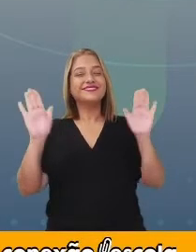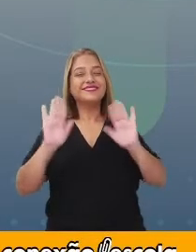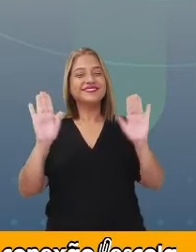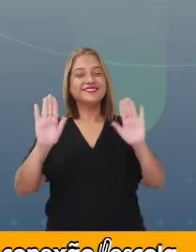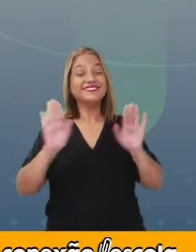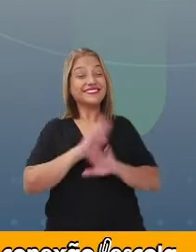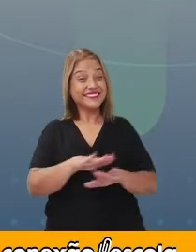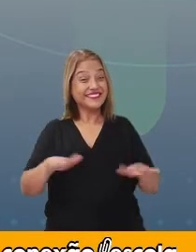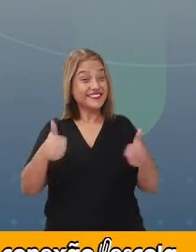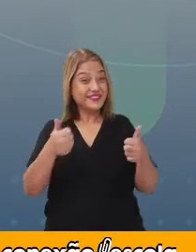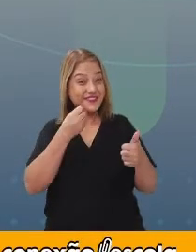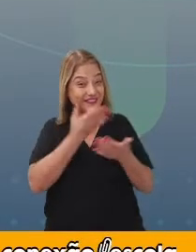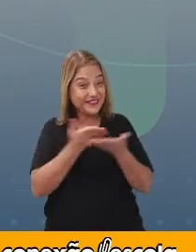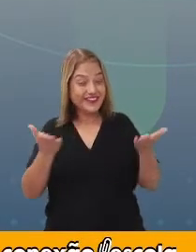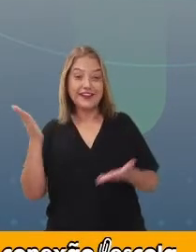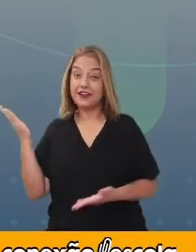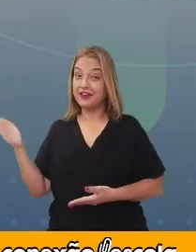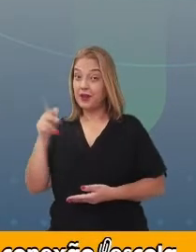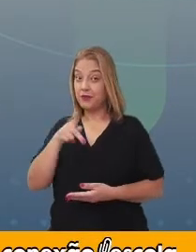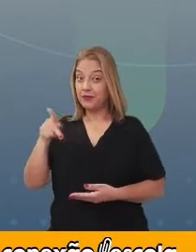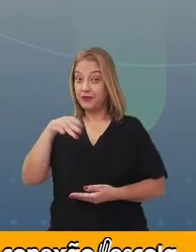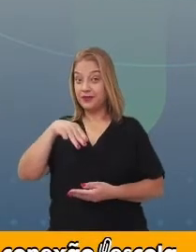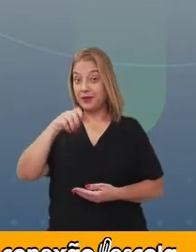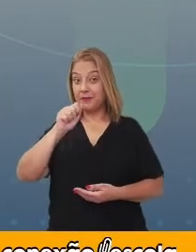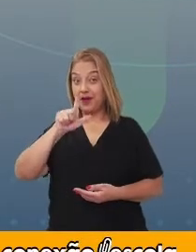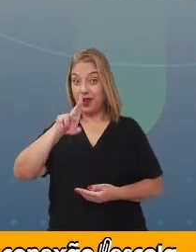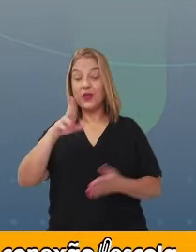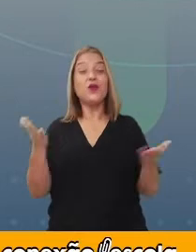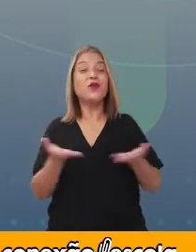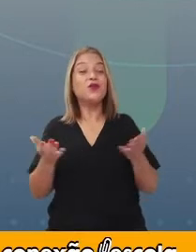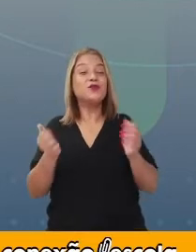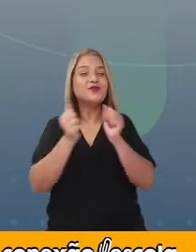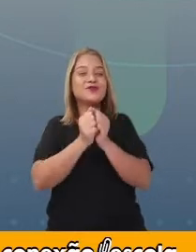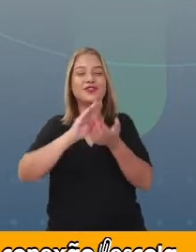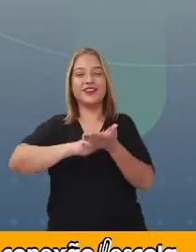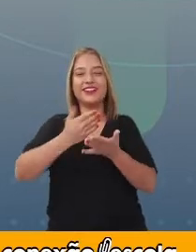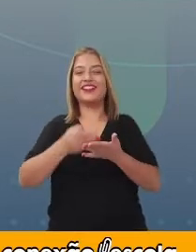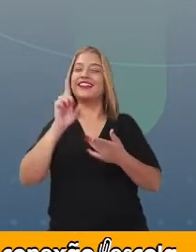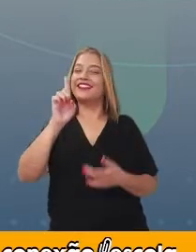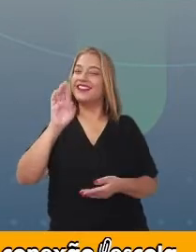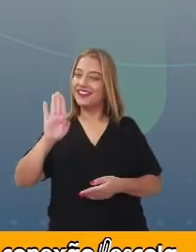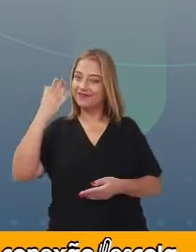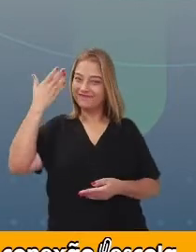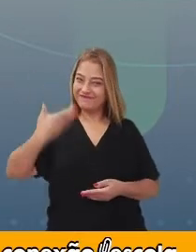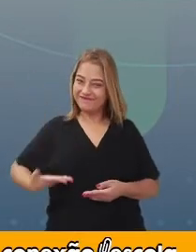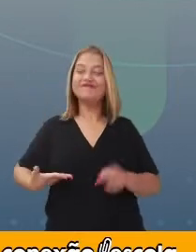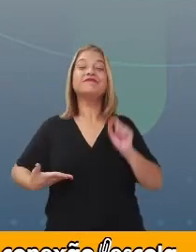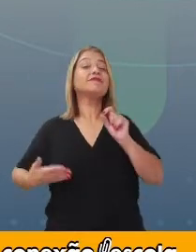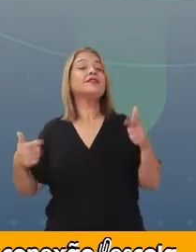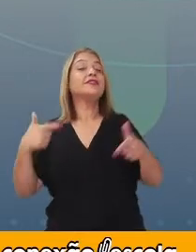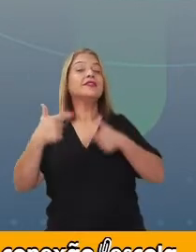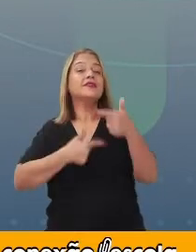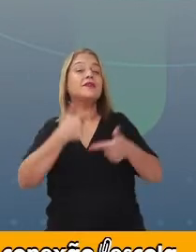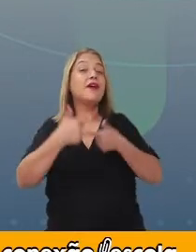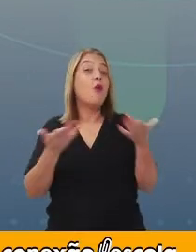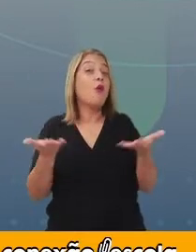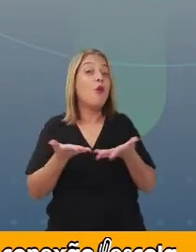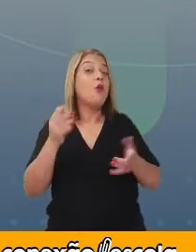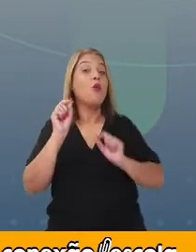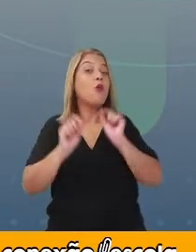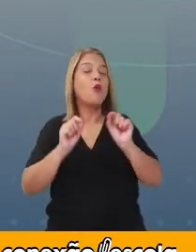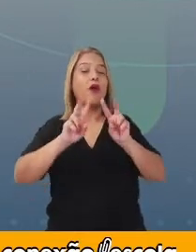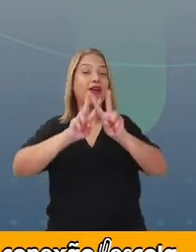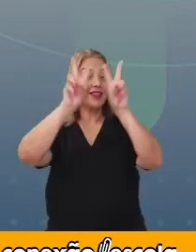Olá, crianças! Eu sou a professora Malu e estou aqui com a intérprete Débora para trabalhar com vocês